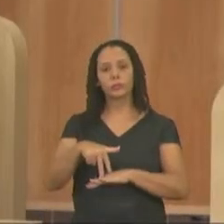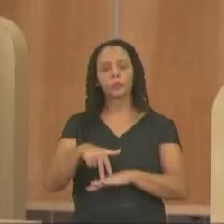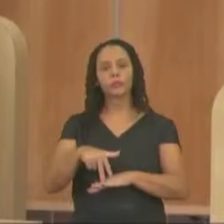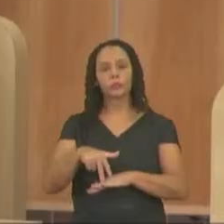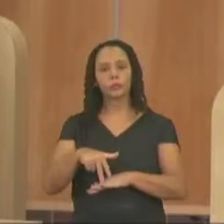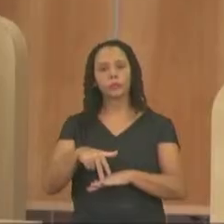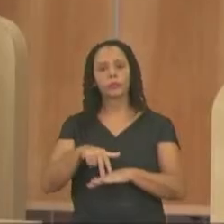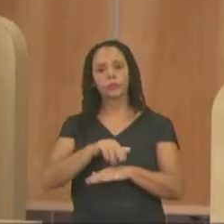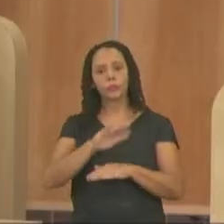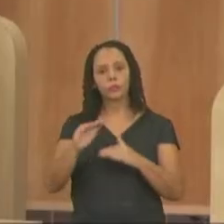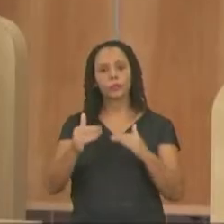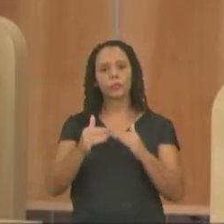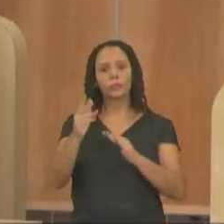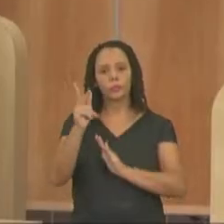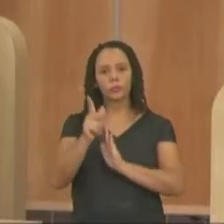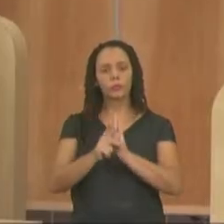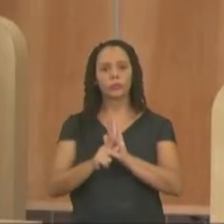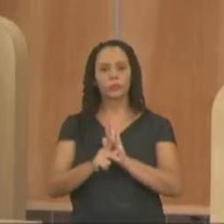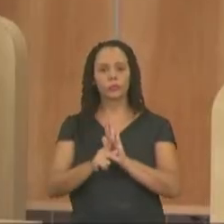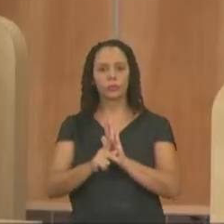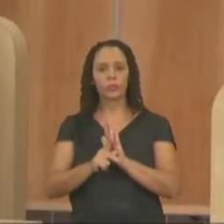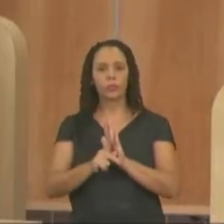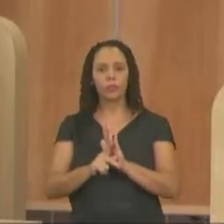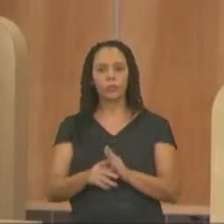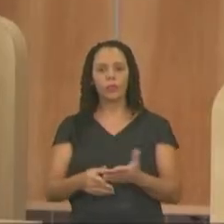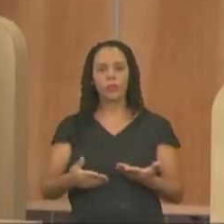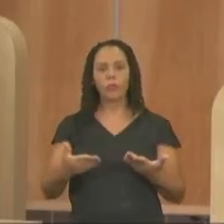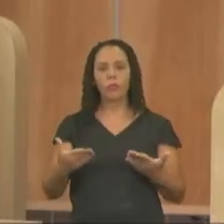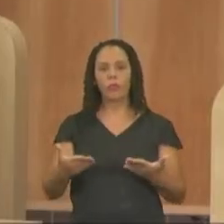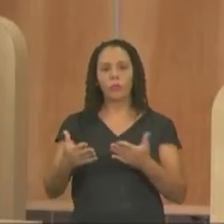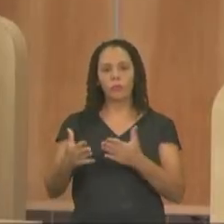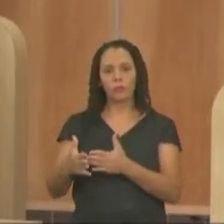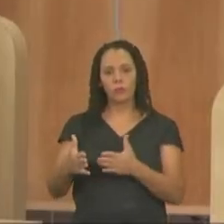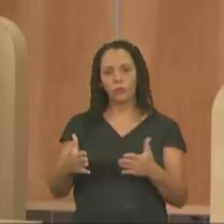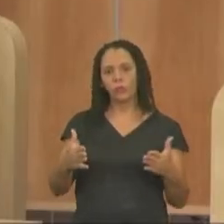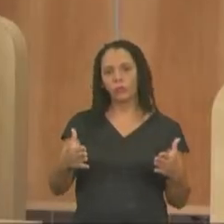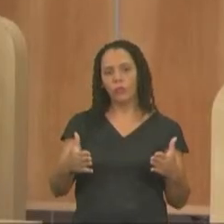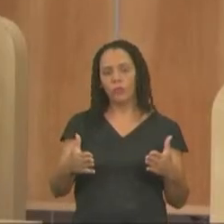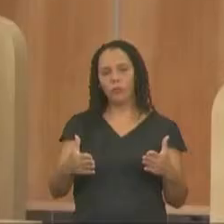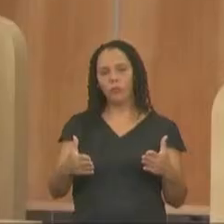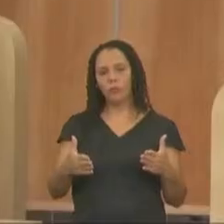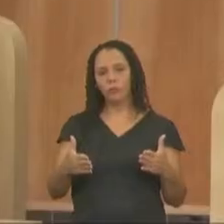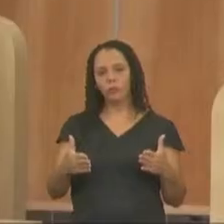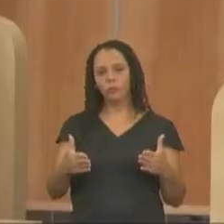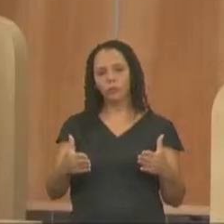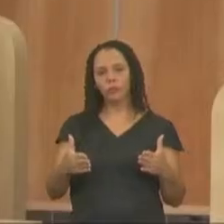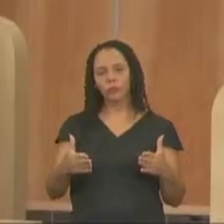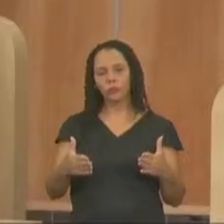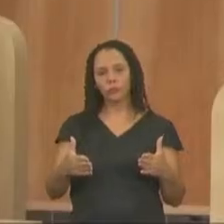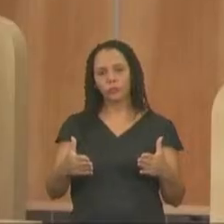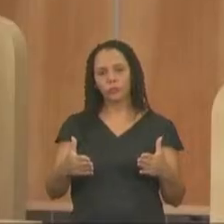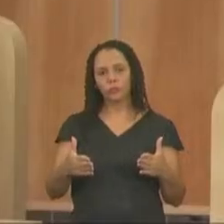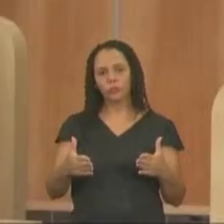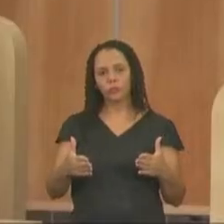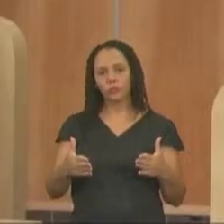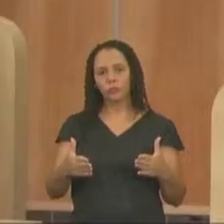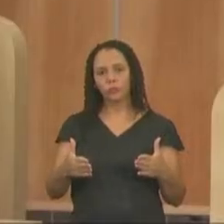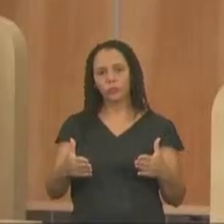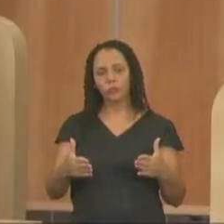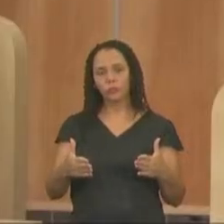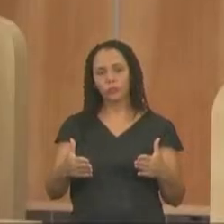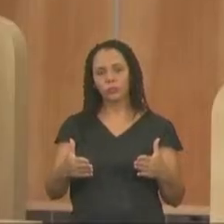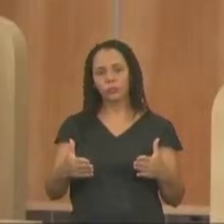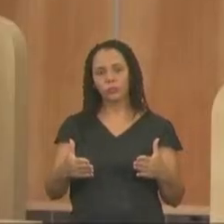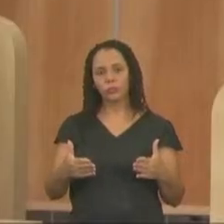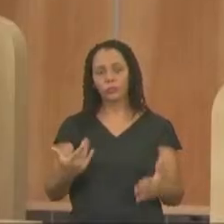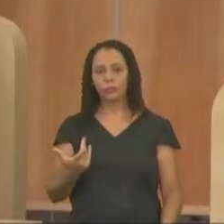totalmente favorável a esse projeto. Eu acho que no período em que podemos dizer o nosso bolso